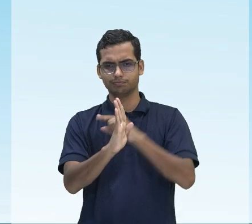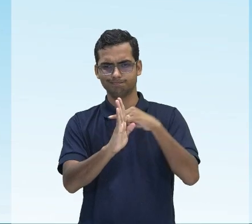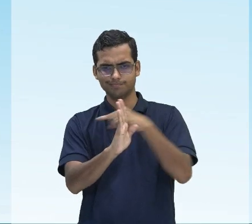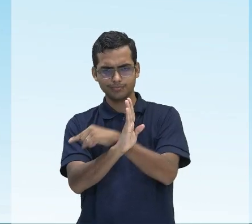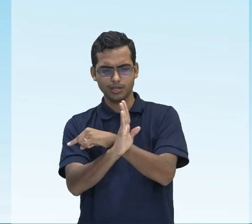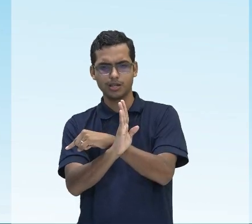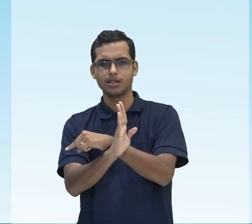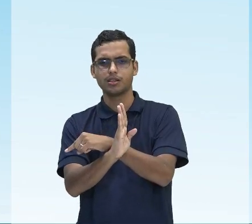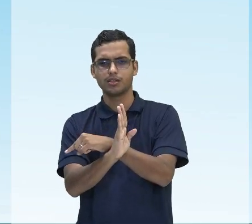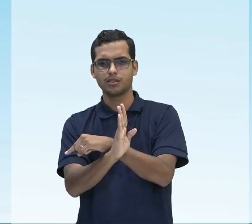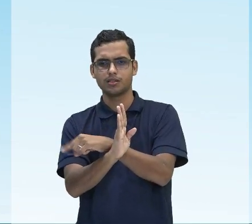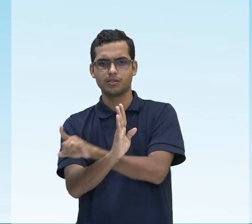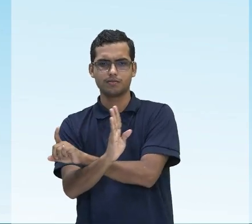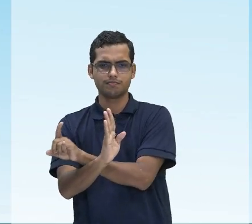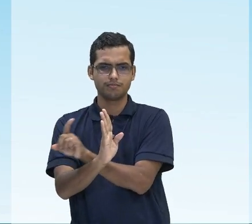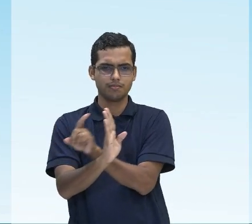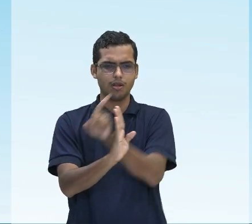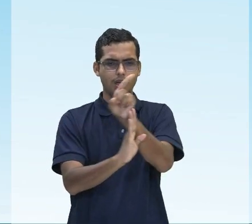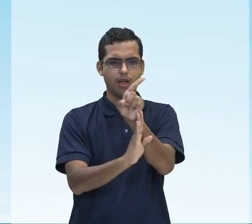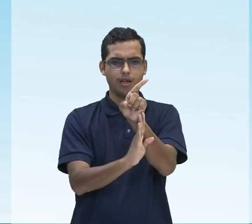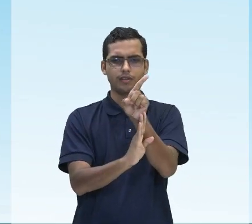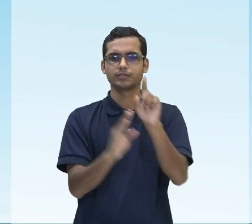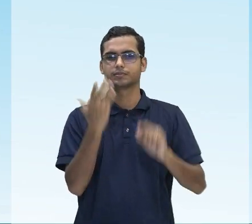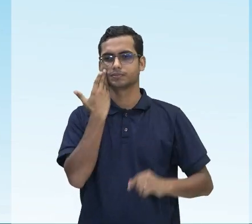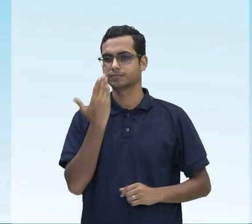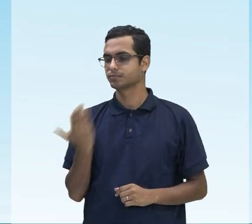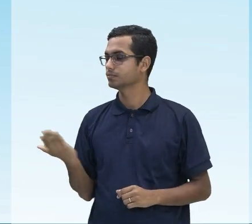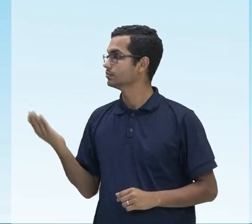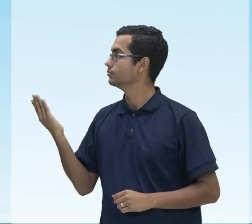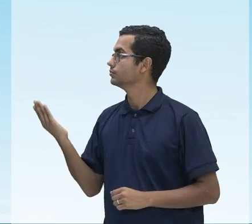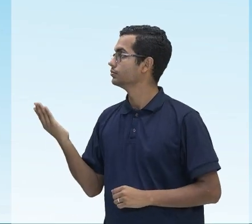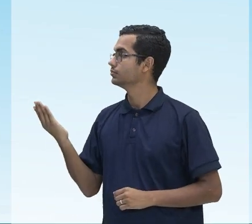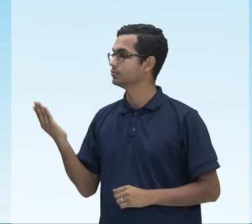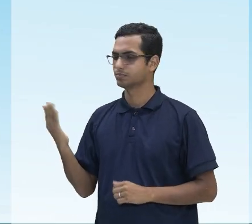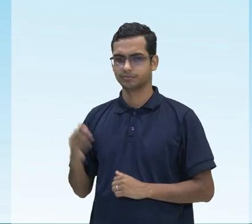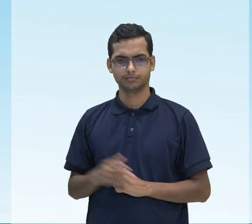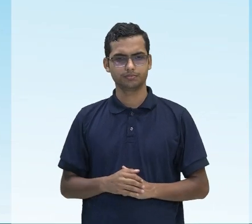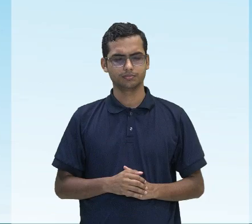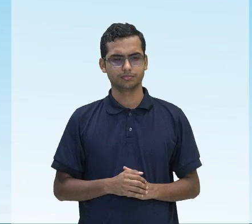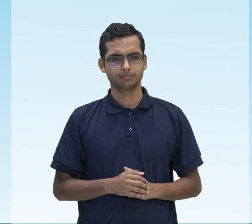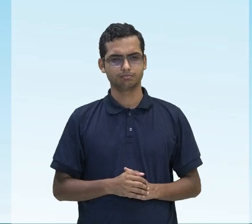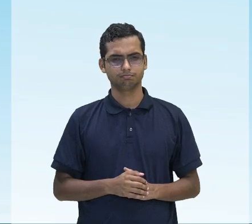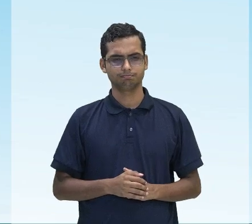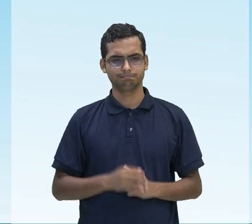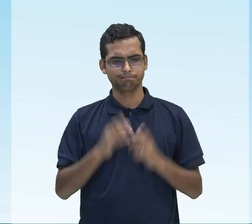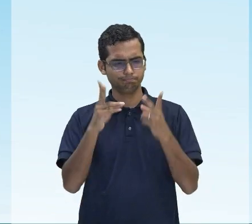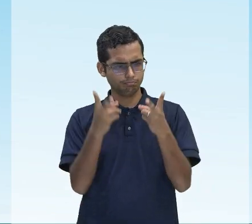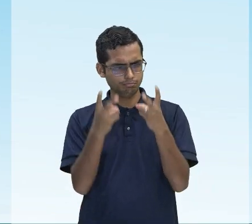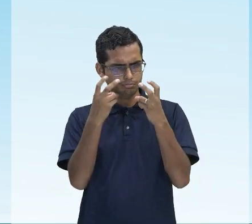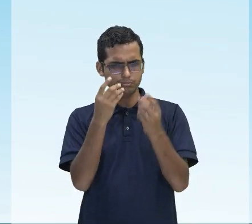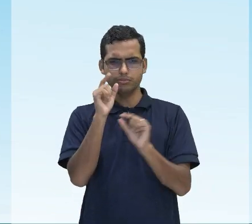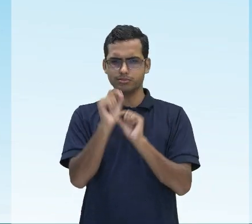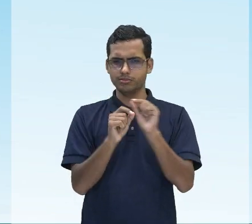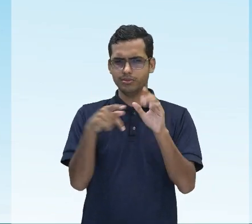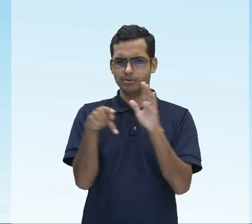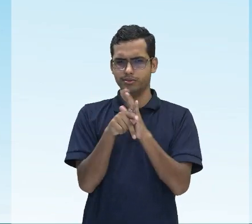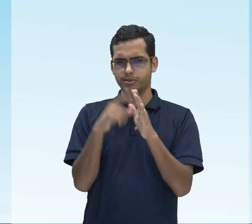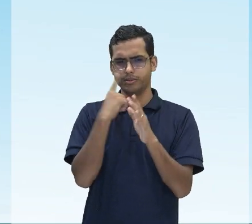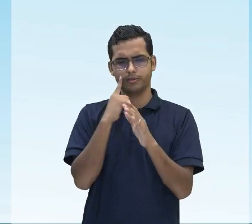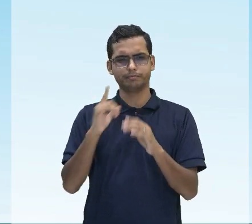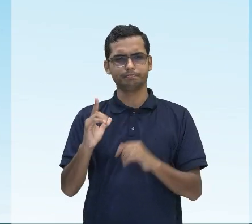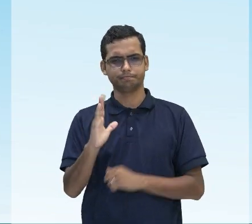paralelo voltou numa direção que incide sobre o foco. Observe que a interseção desses dois